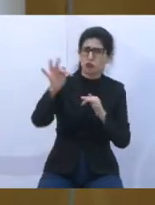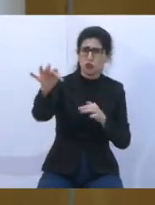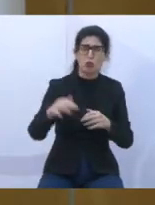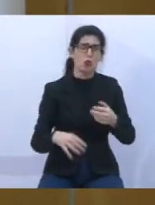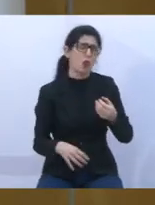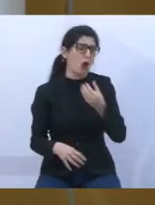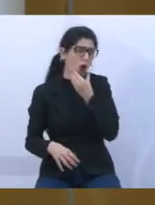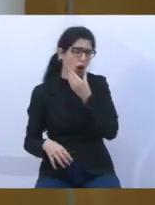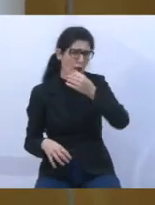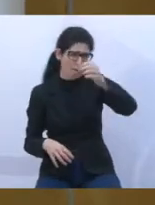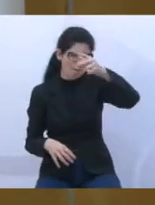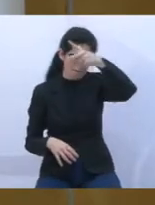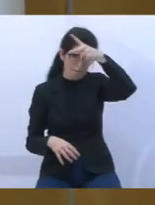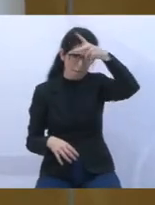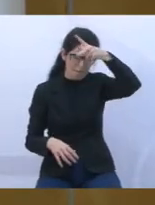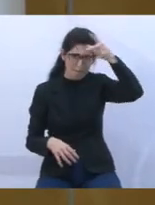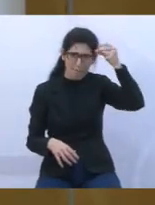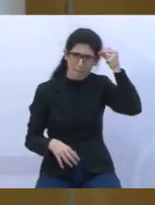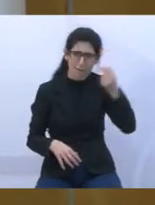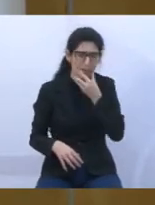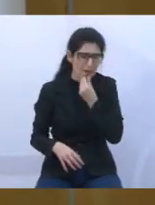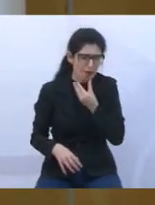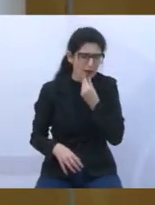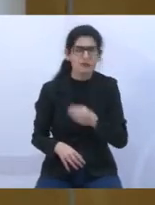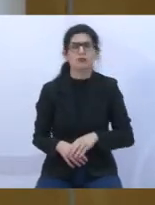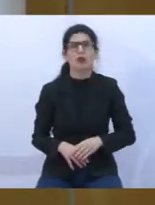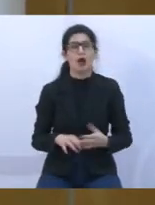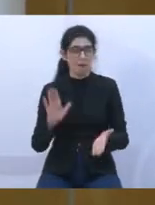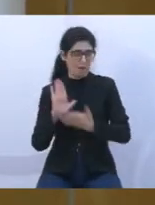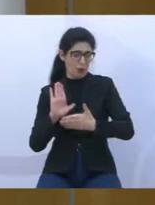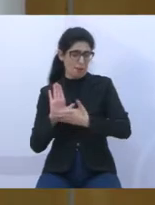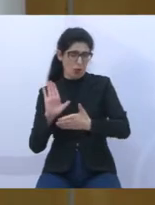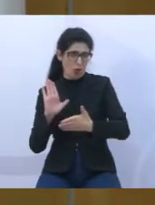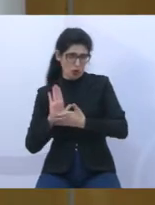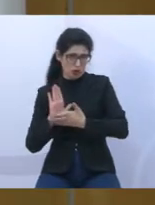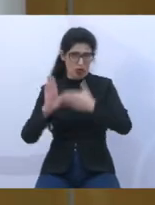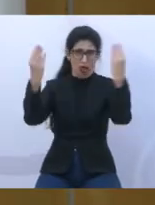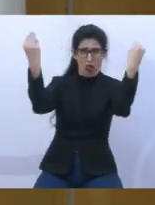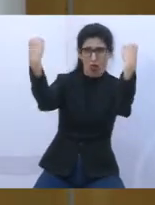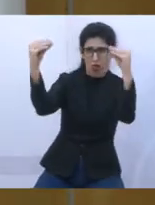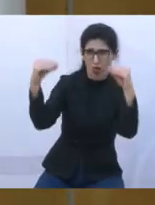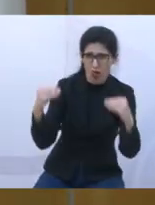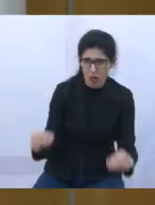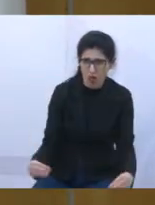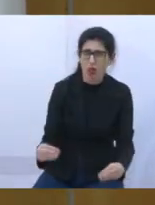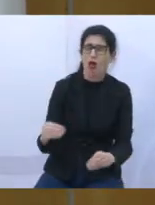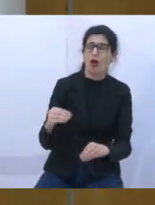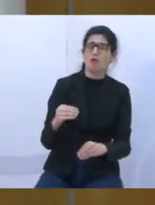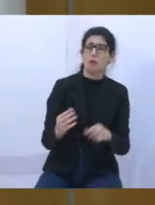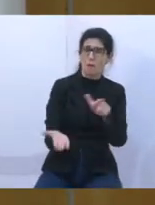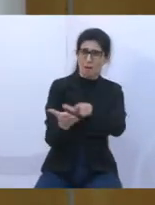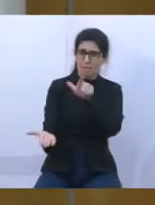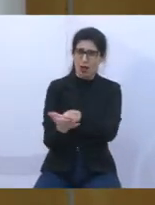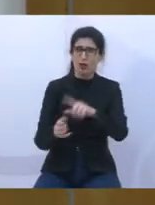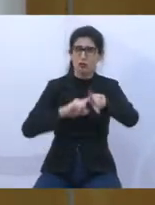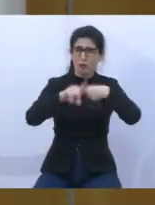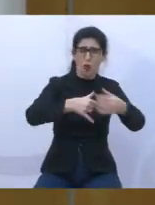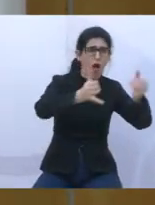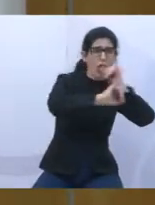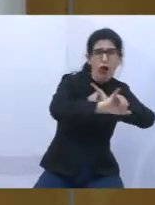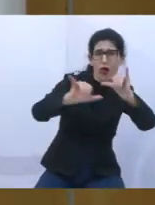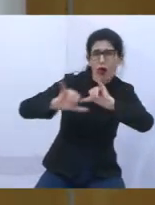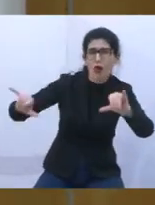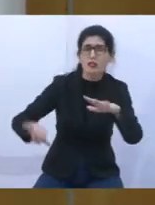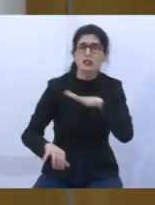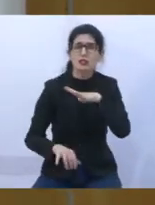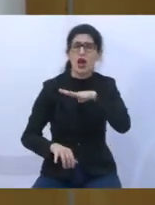primeiro ele faz lá um script né do que ele pretende e aí sai divulgando pela cidade depois ele faz o que ele